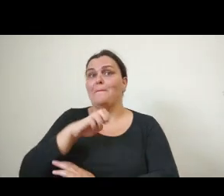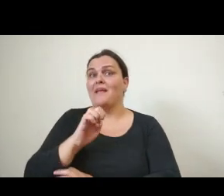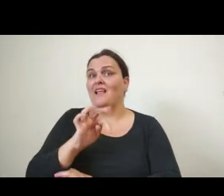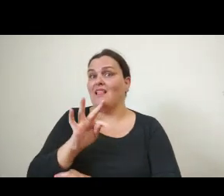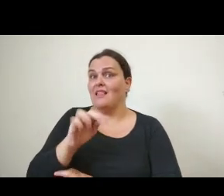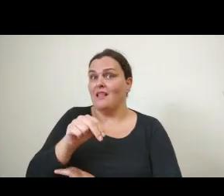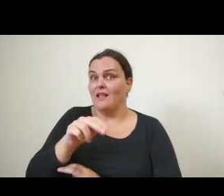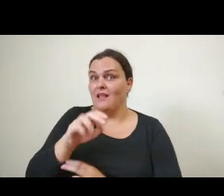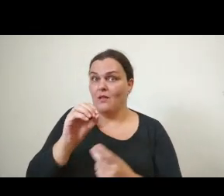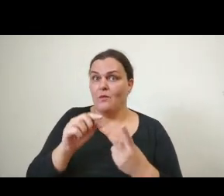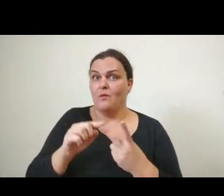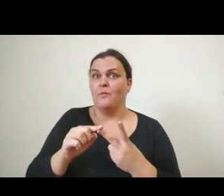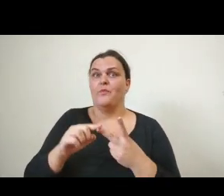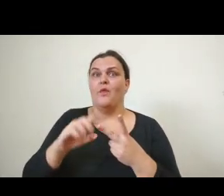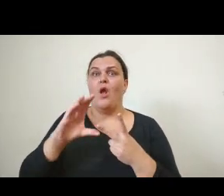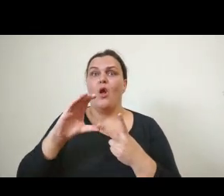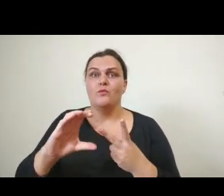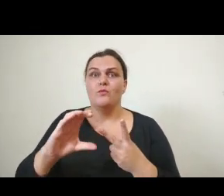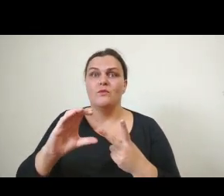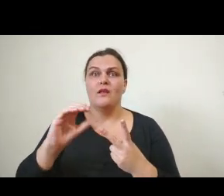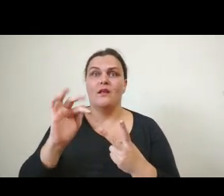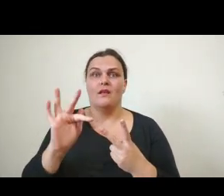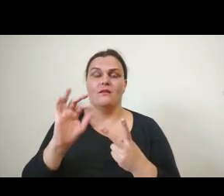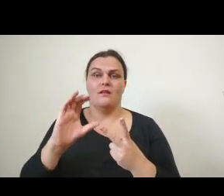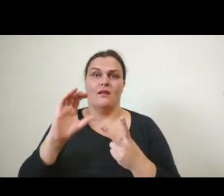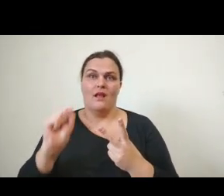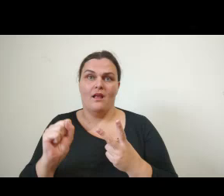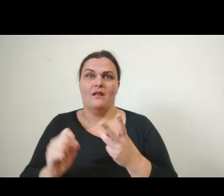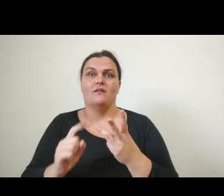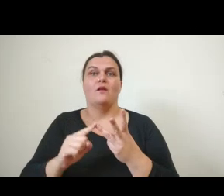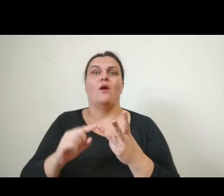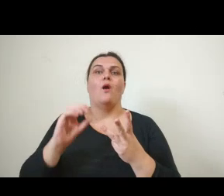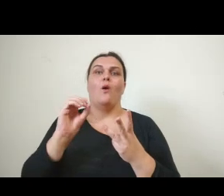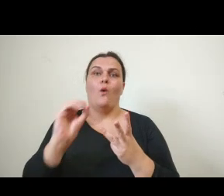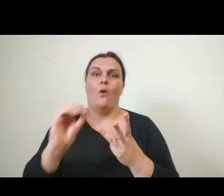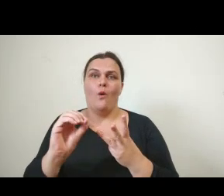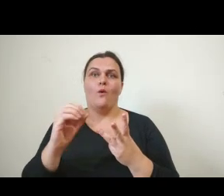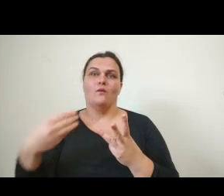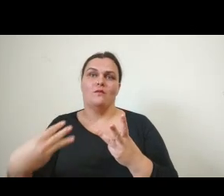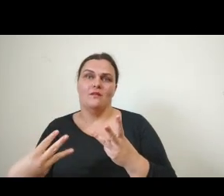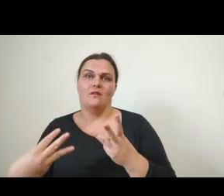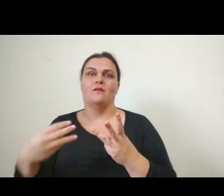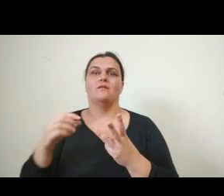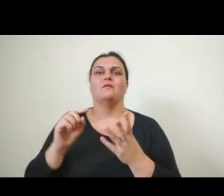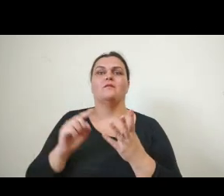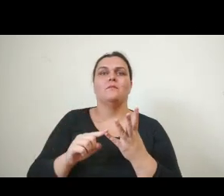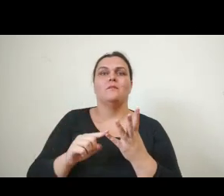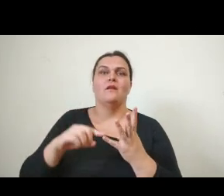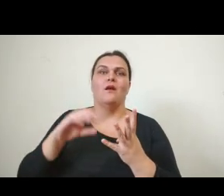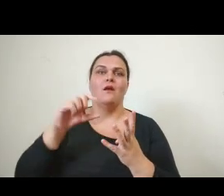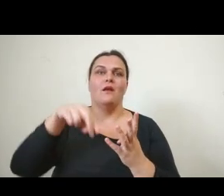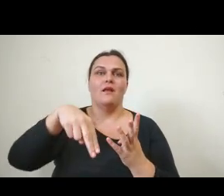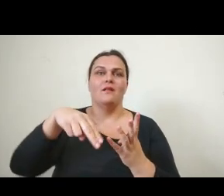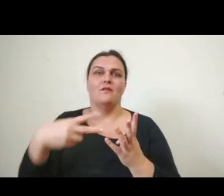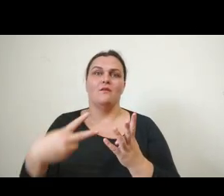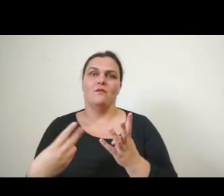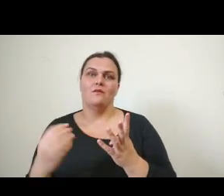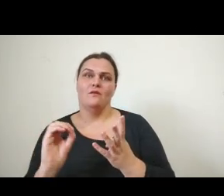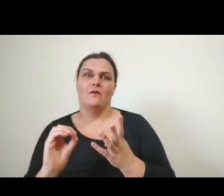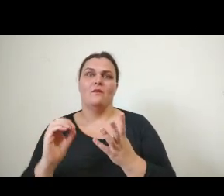clorofluorcarbonos, ozônio, óxido nitroso, vapor d'água, além do que talvez seja